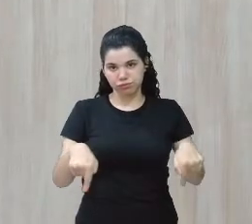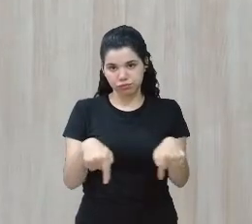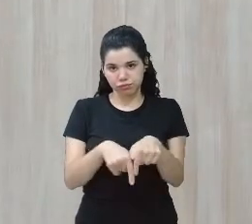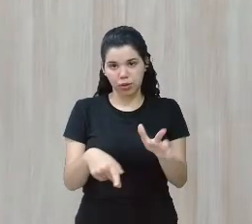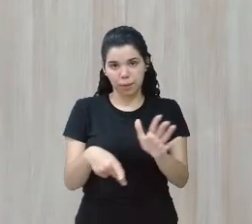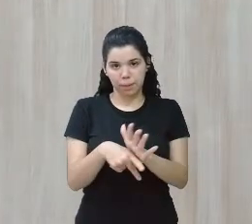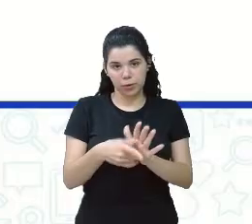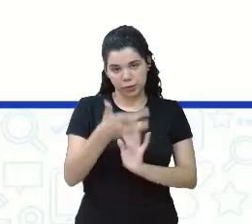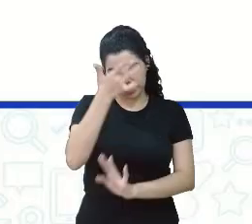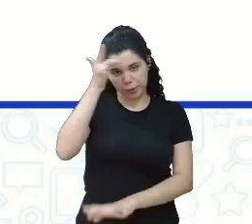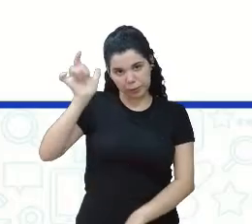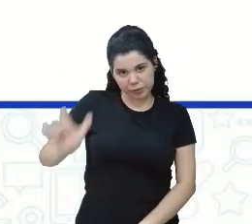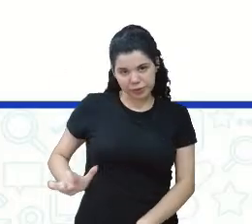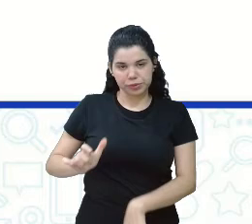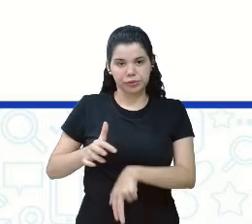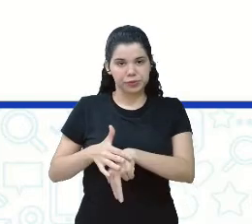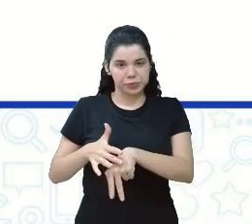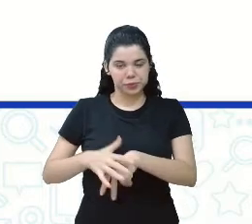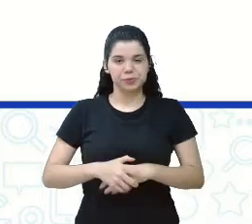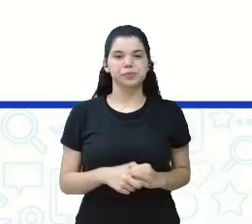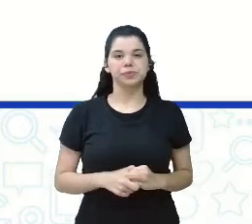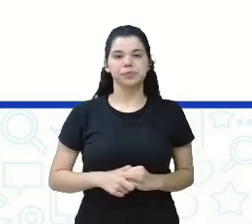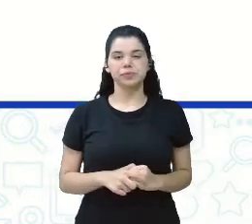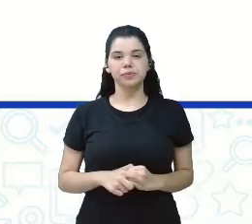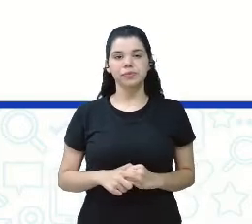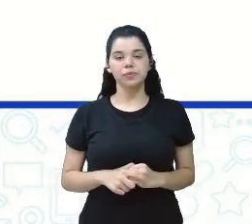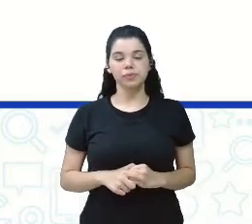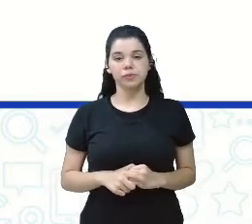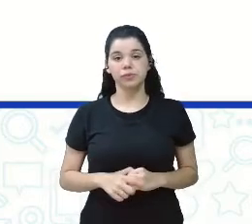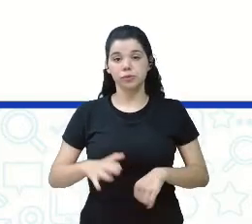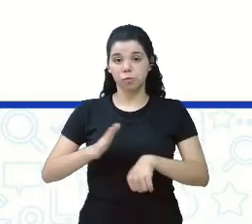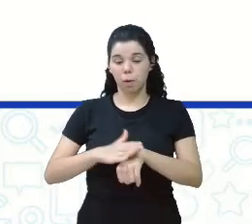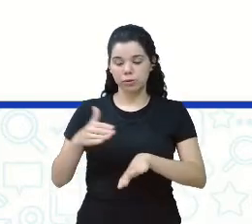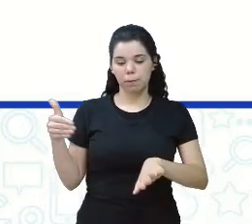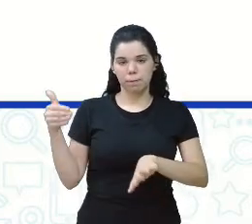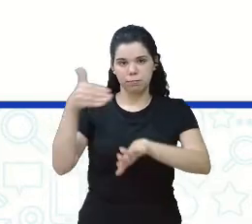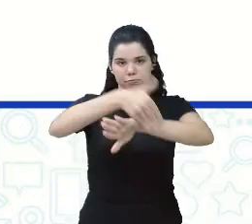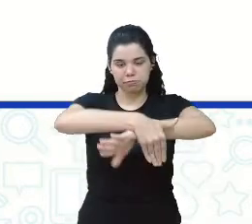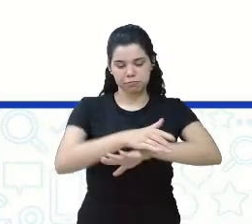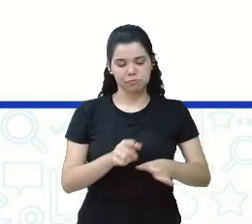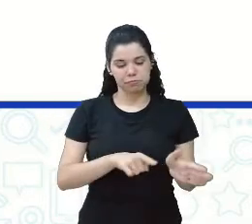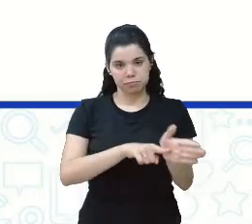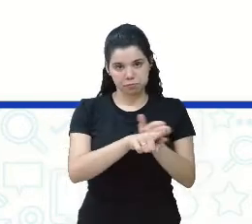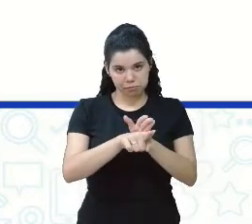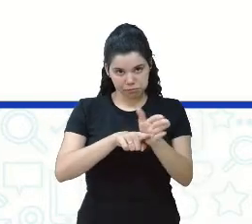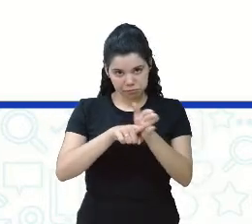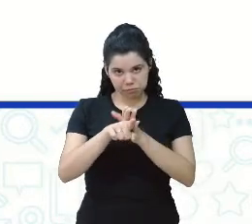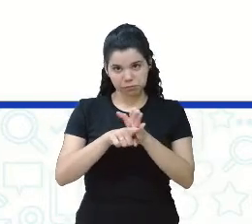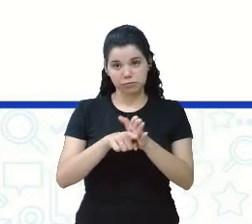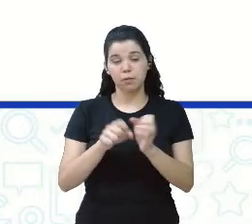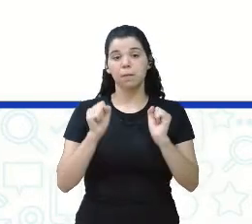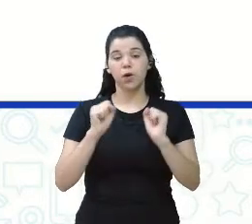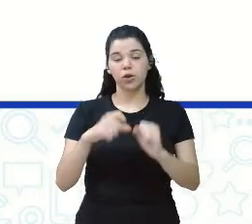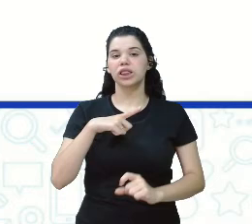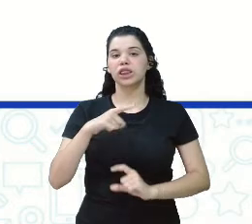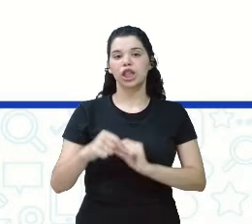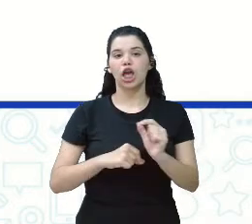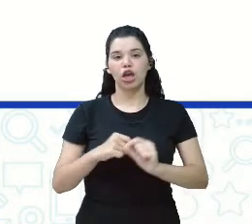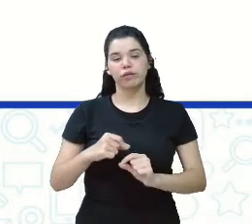do paciente. Então, quando se faz o exame laboratorial, pode indicar anemia,